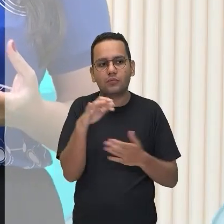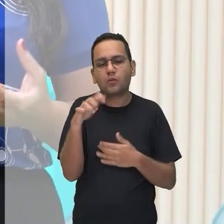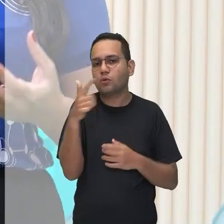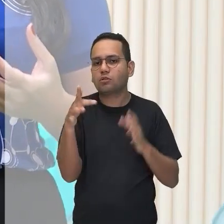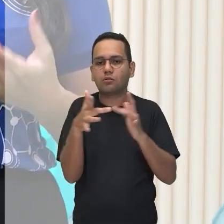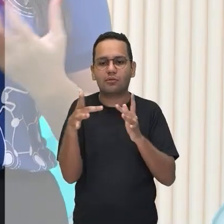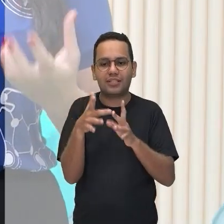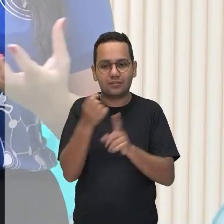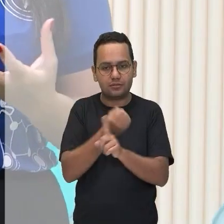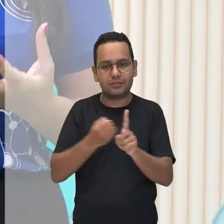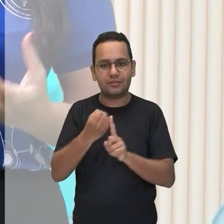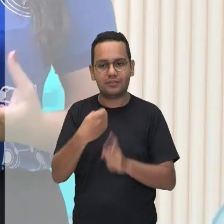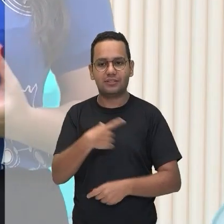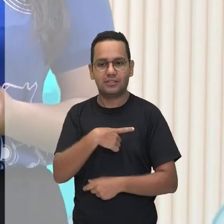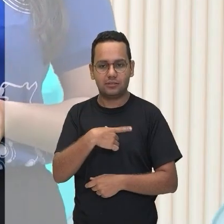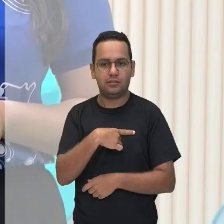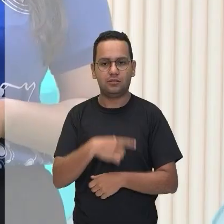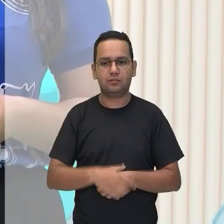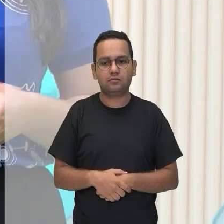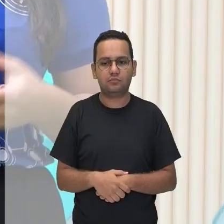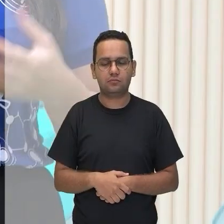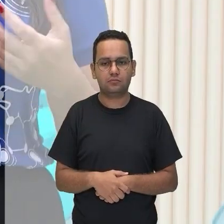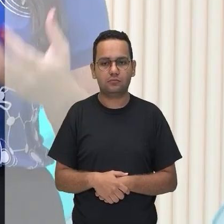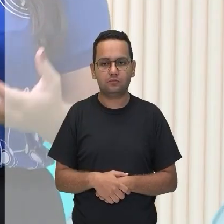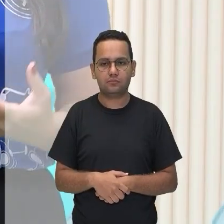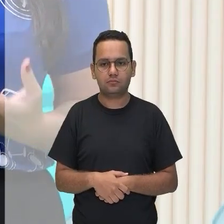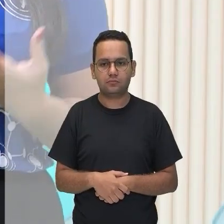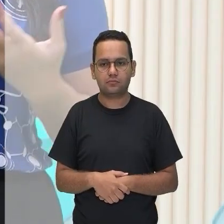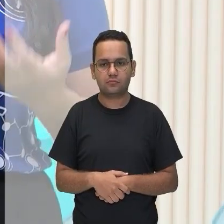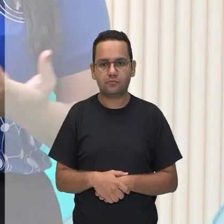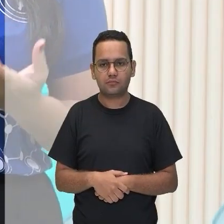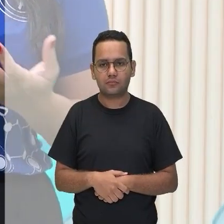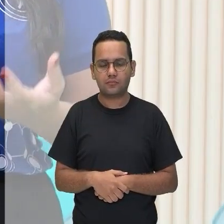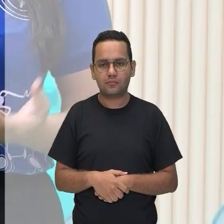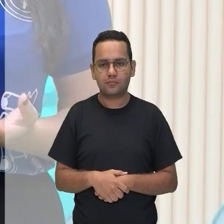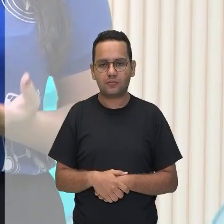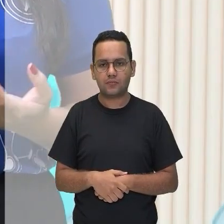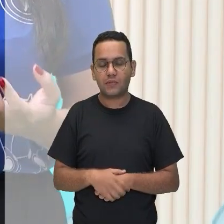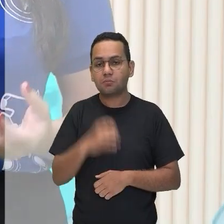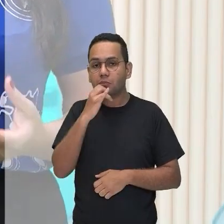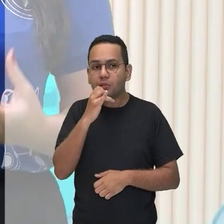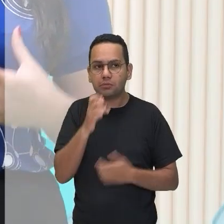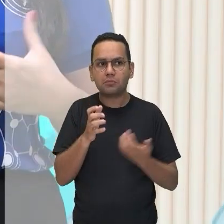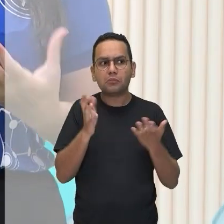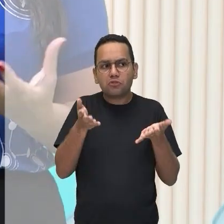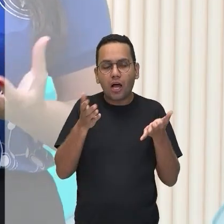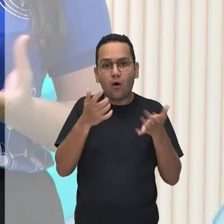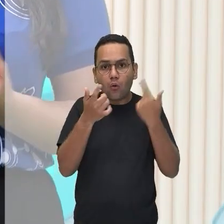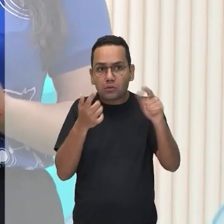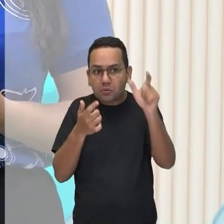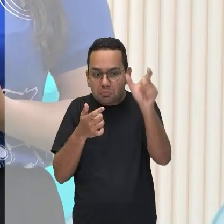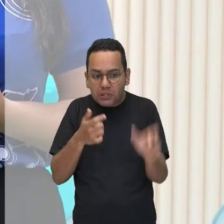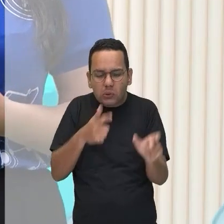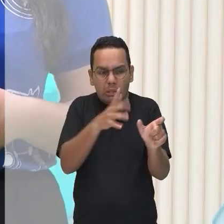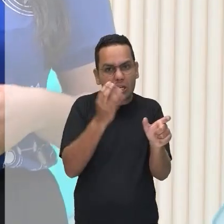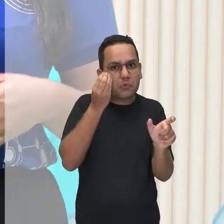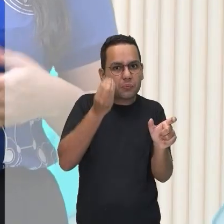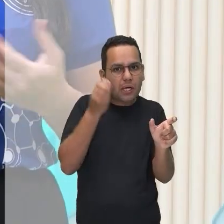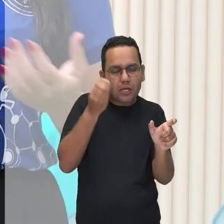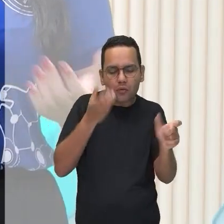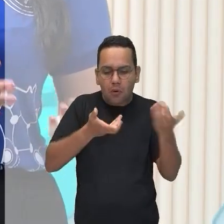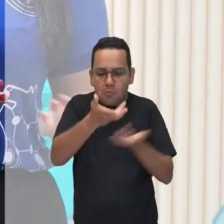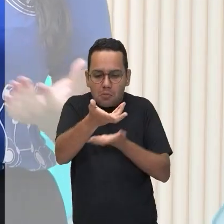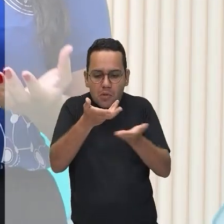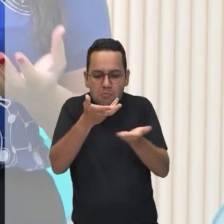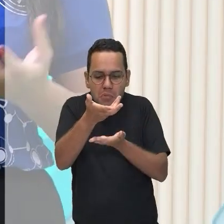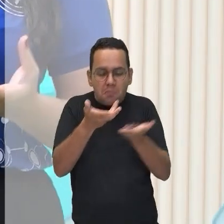social existente ali nessas atividades também, você passa a trocar experiências com outras pessoas, conhecer outras pessoas. A